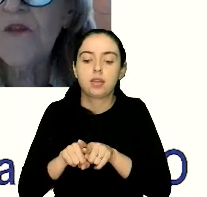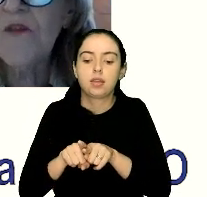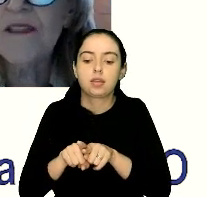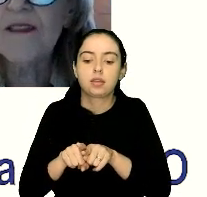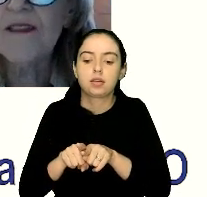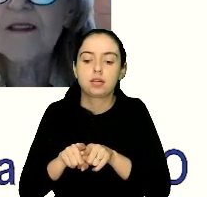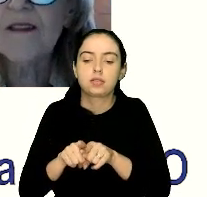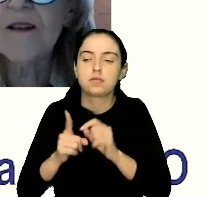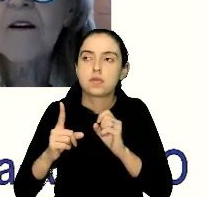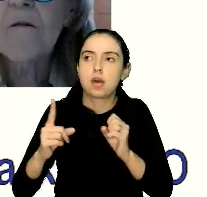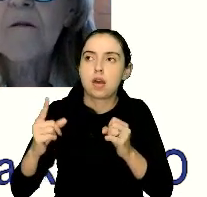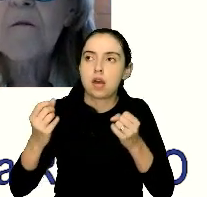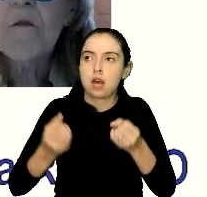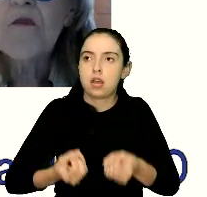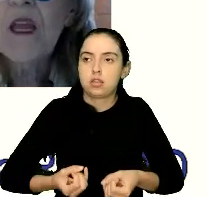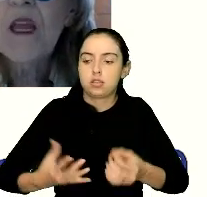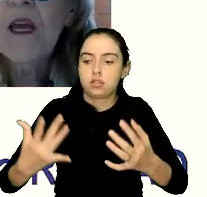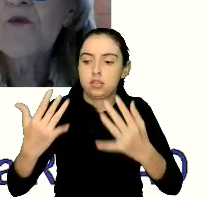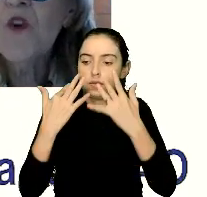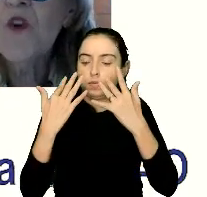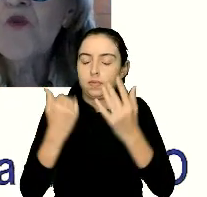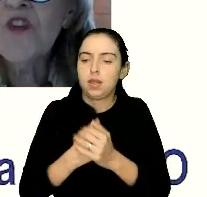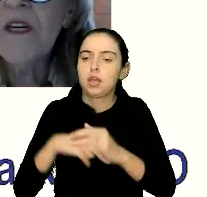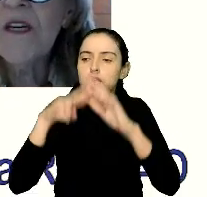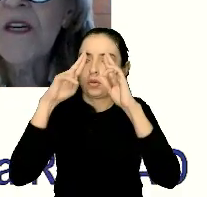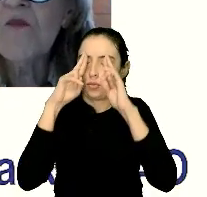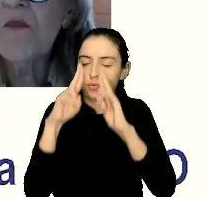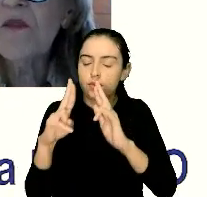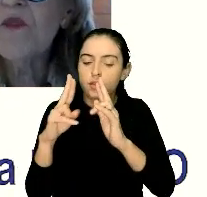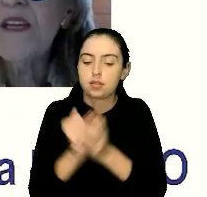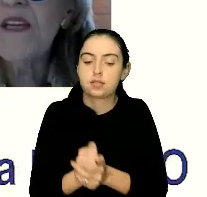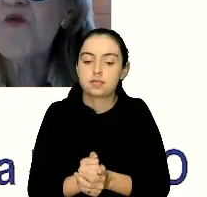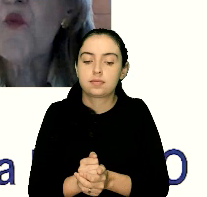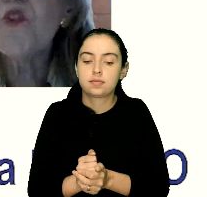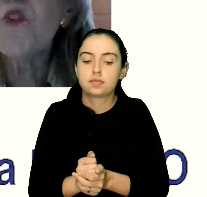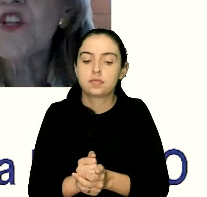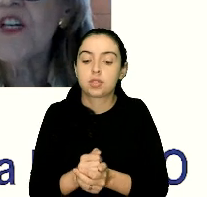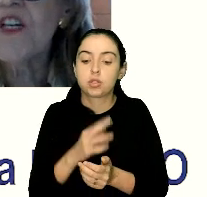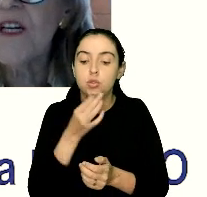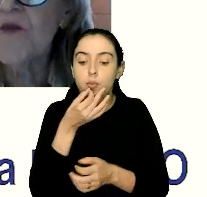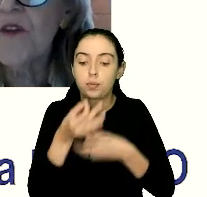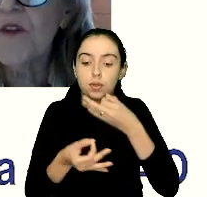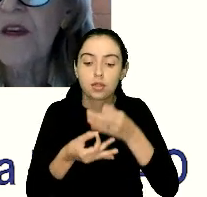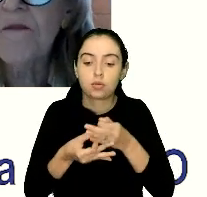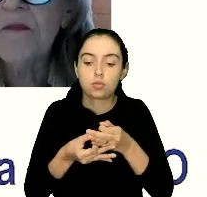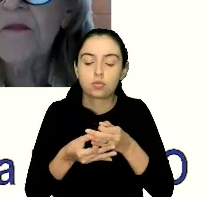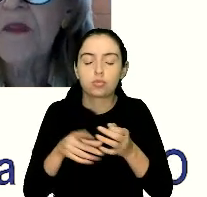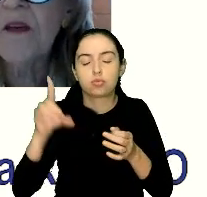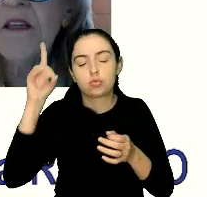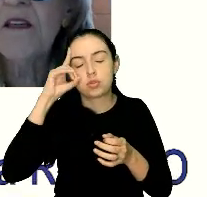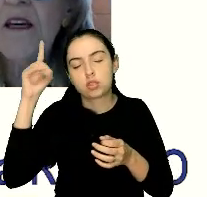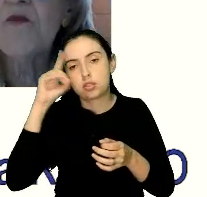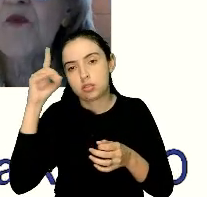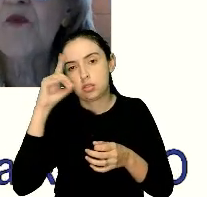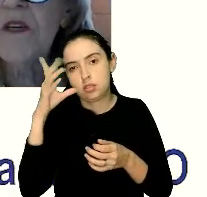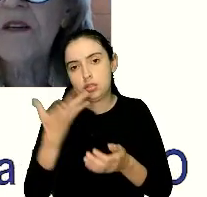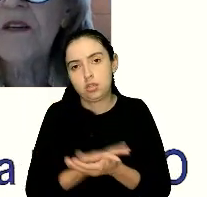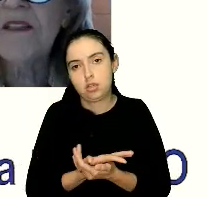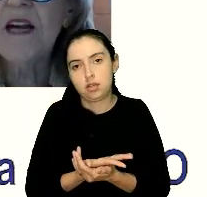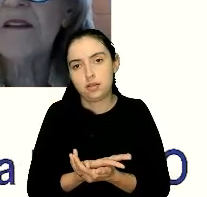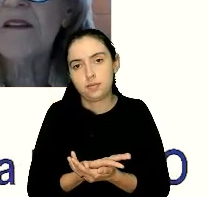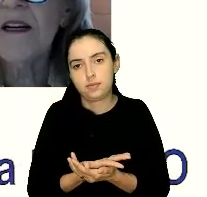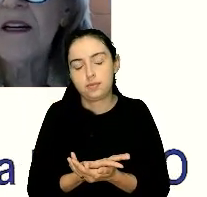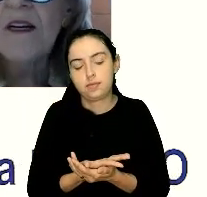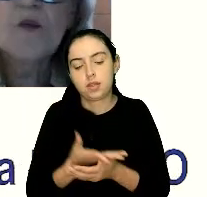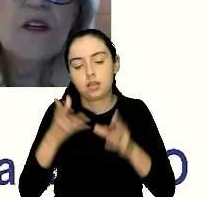inspire confiança, né? Nós sugerimos a manutenção de um cotidiano também, né, que é